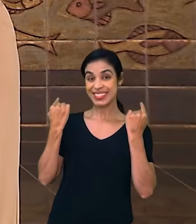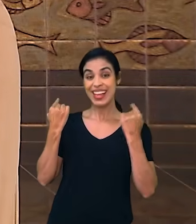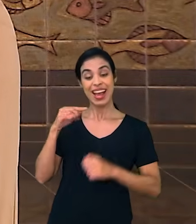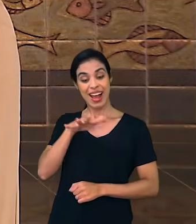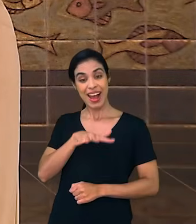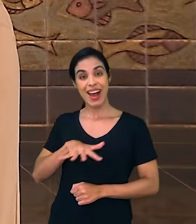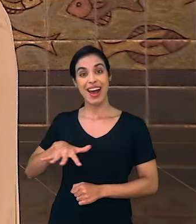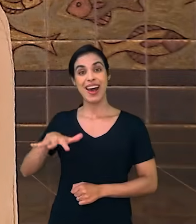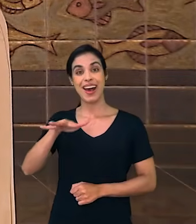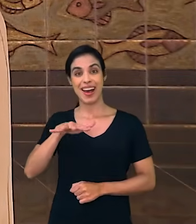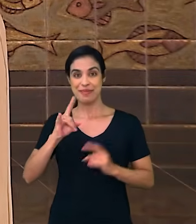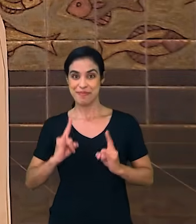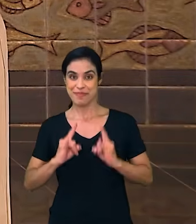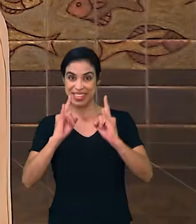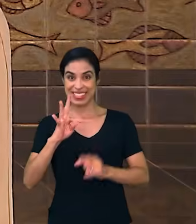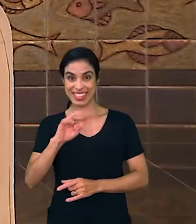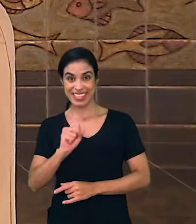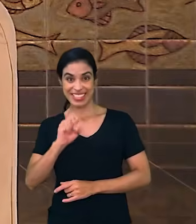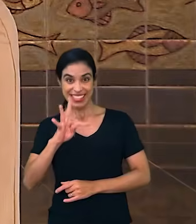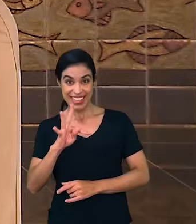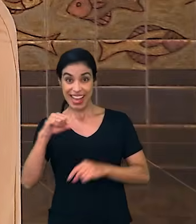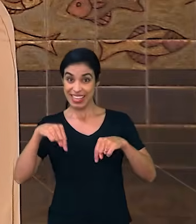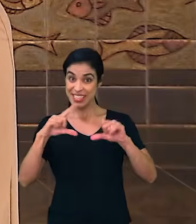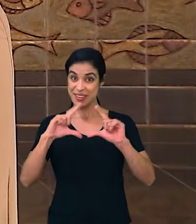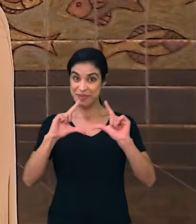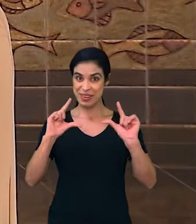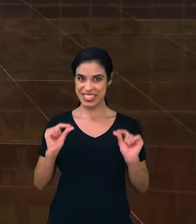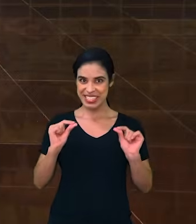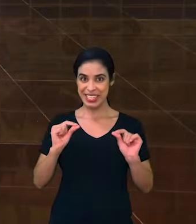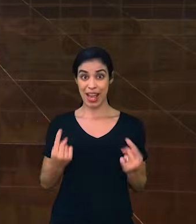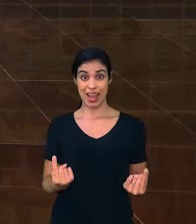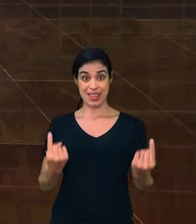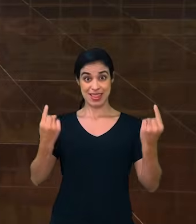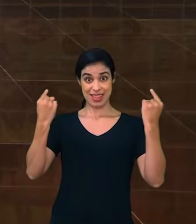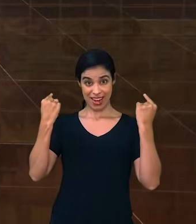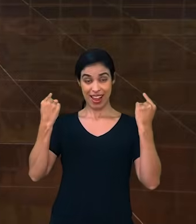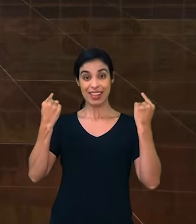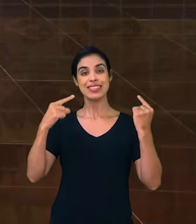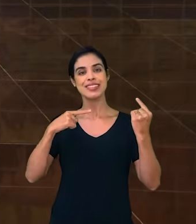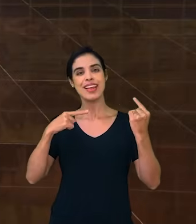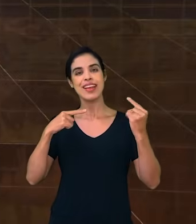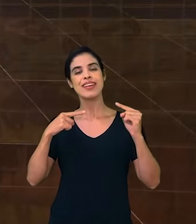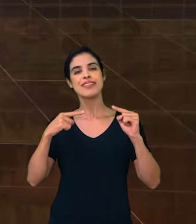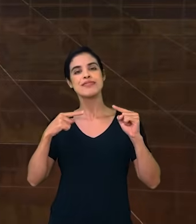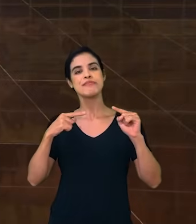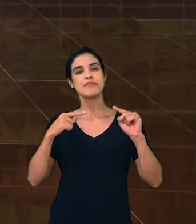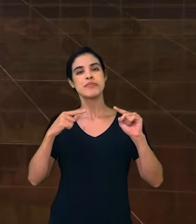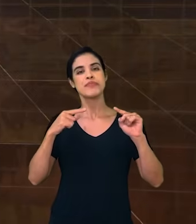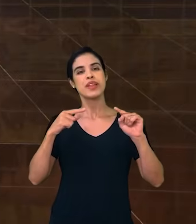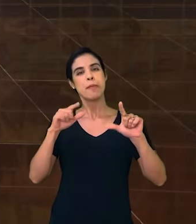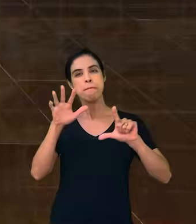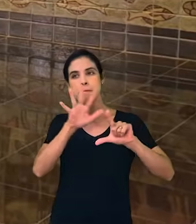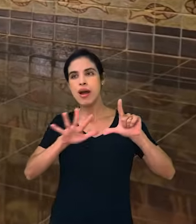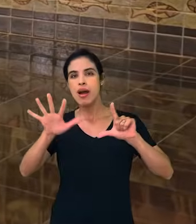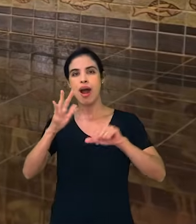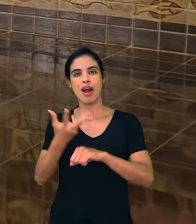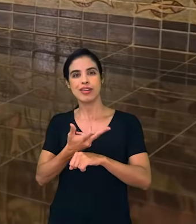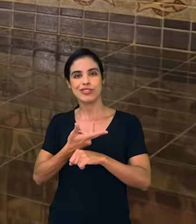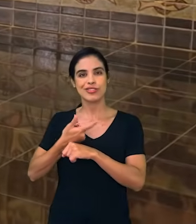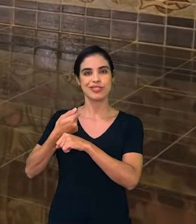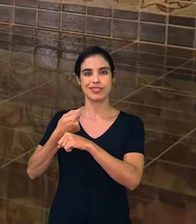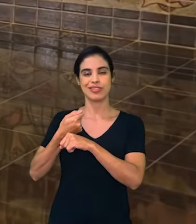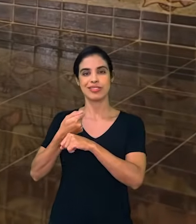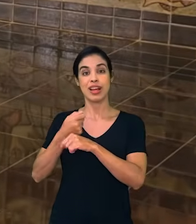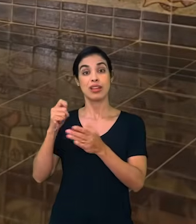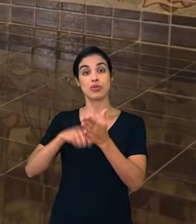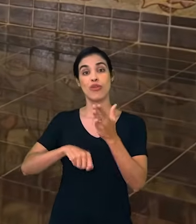Lazen, aqui na sede do TST, em Brasília. Exatamente, Luana. O painel aqui atrás da gente é do artista plástico Francisco Brenan. E ao longo deste